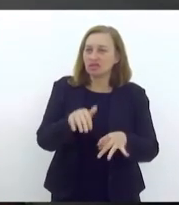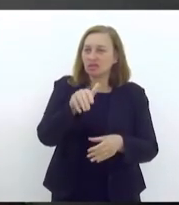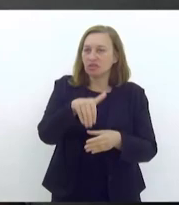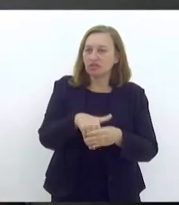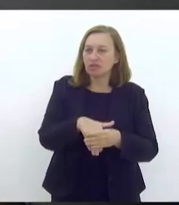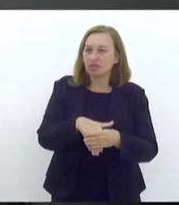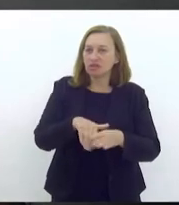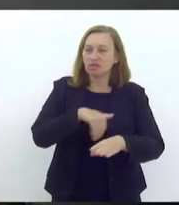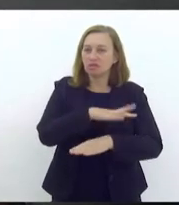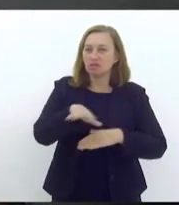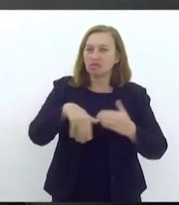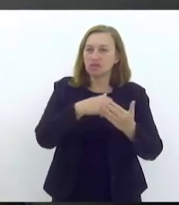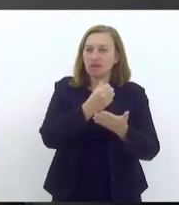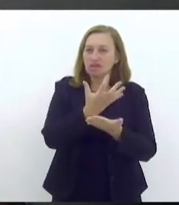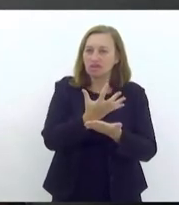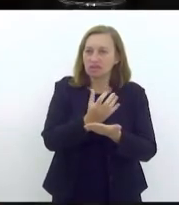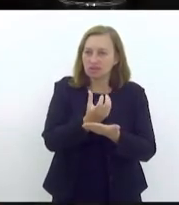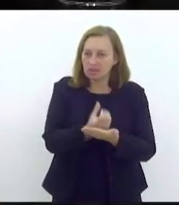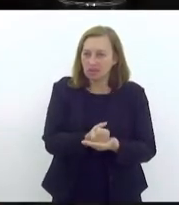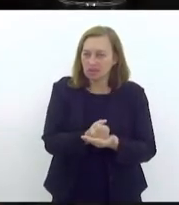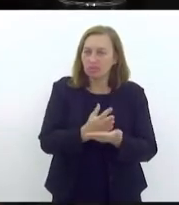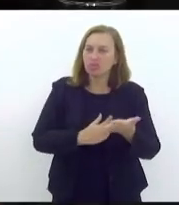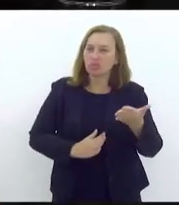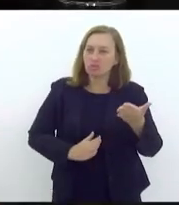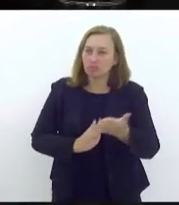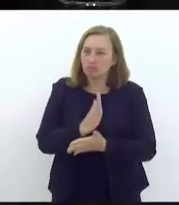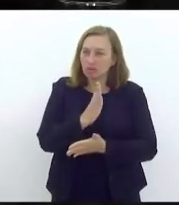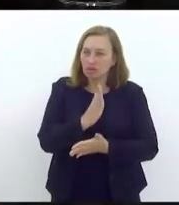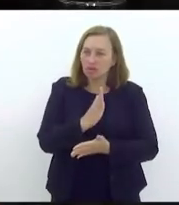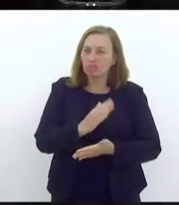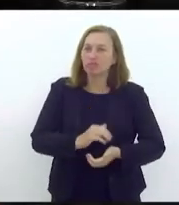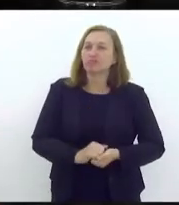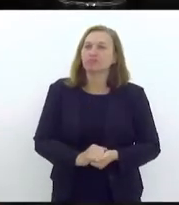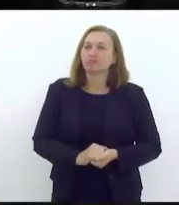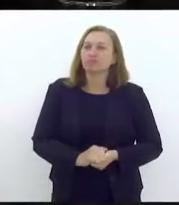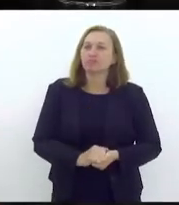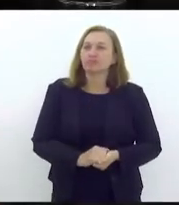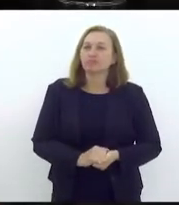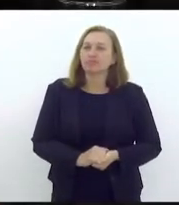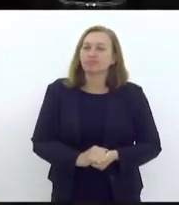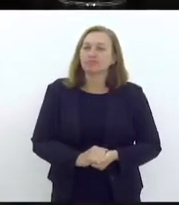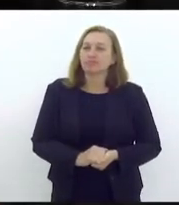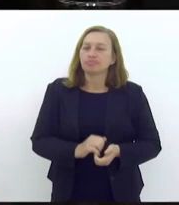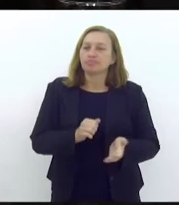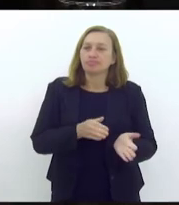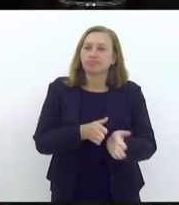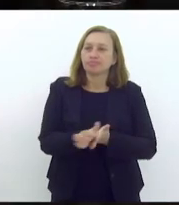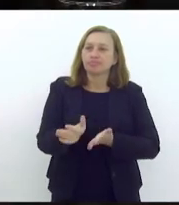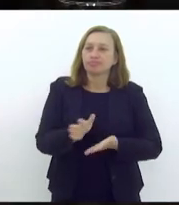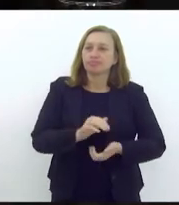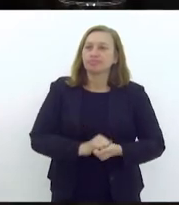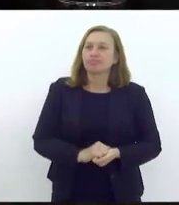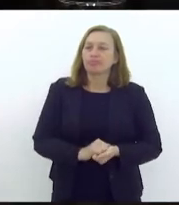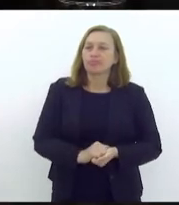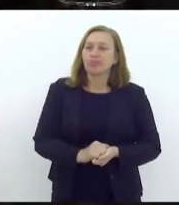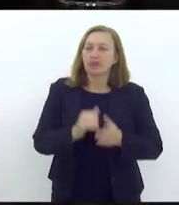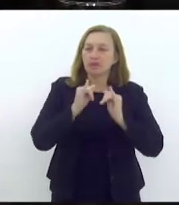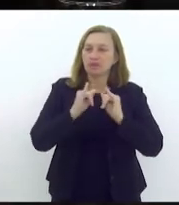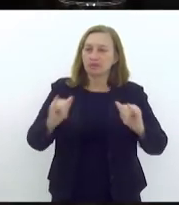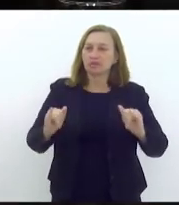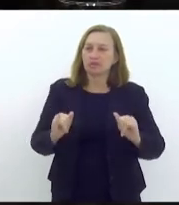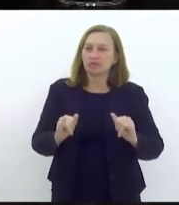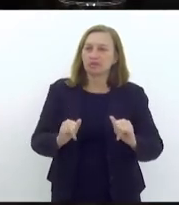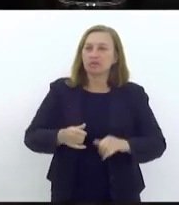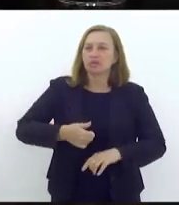encerrada discussão em votação senhores que a própria mãe Cristão aprovado vai à prorrogação anuncio